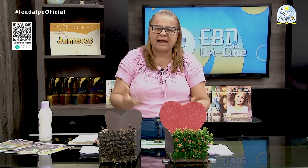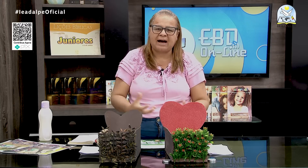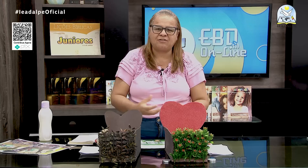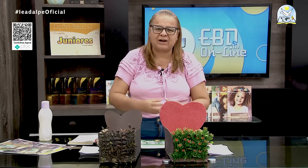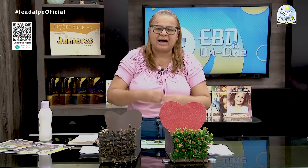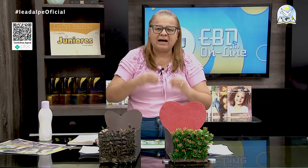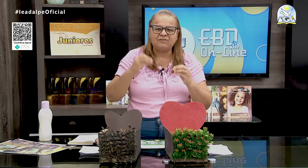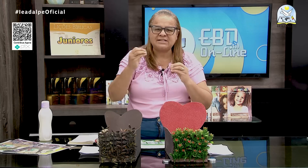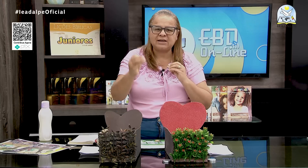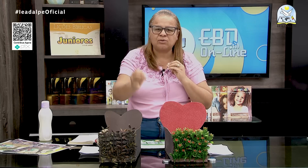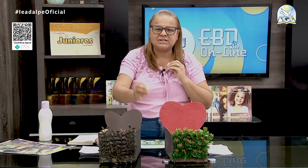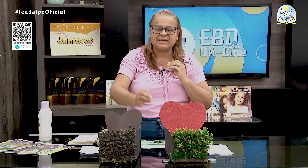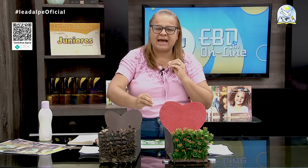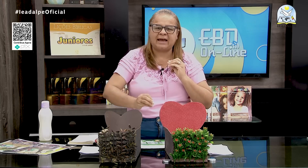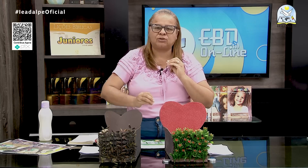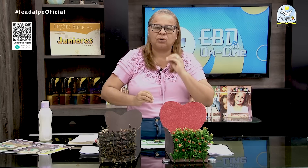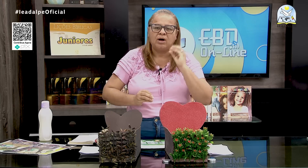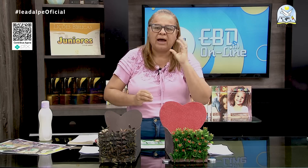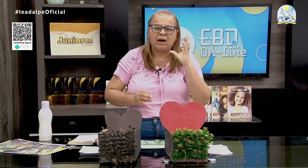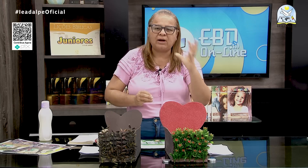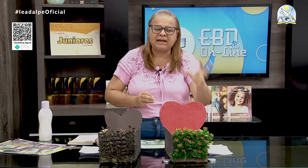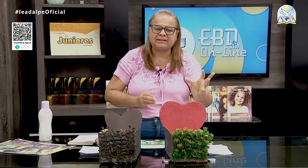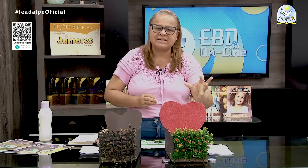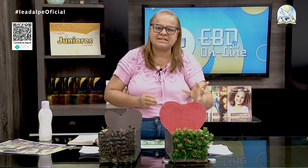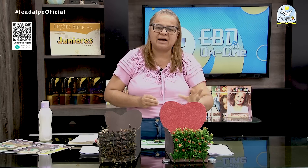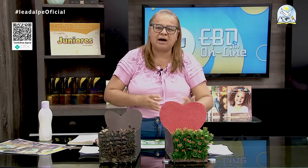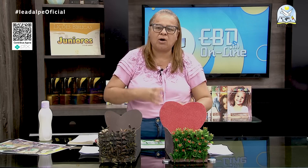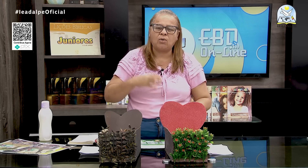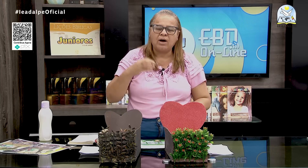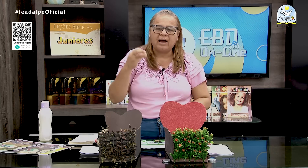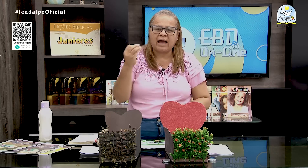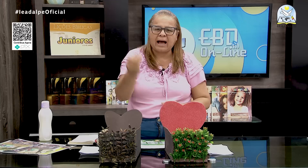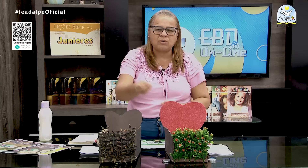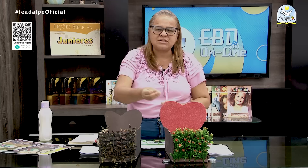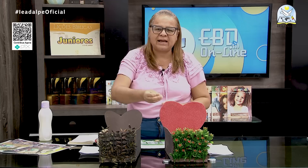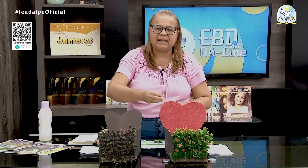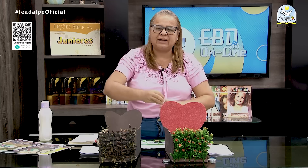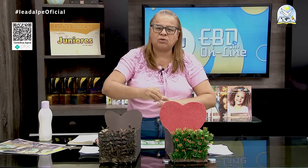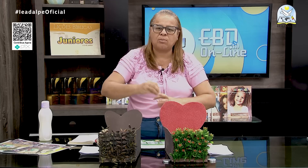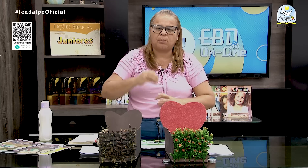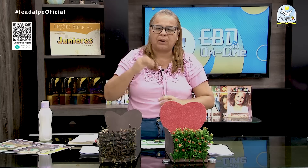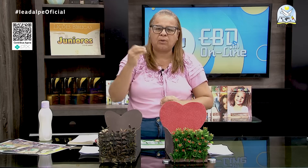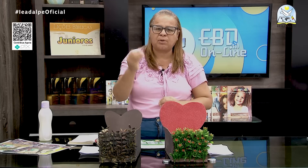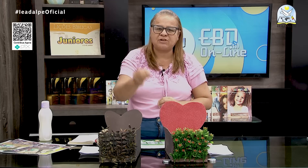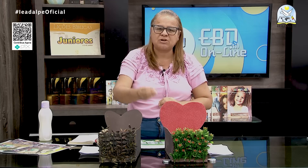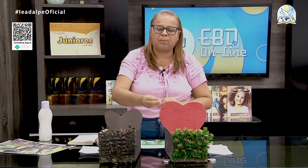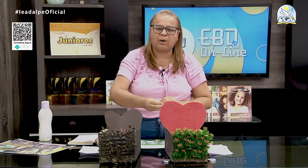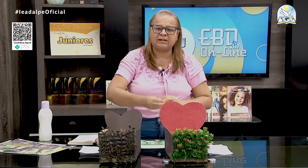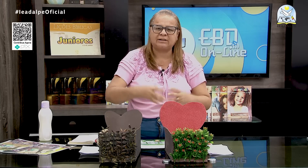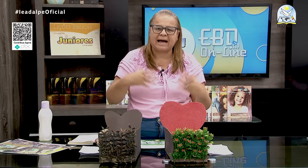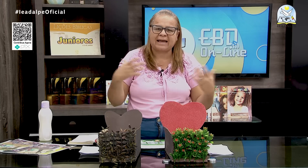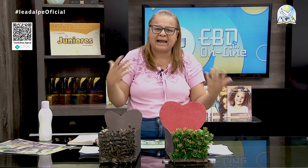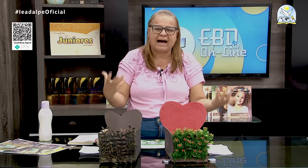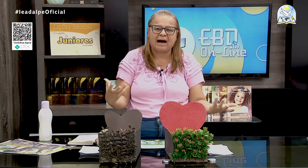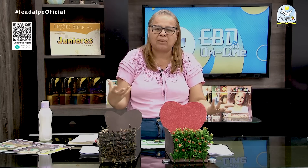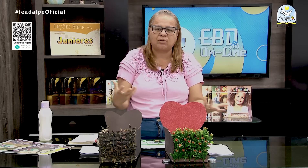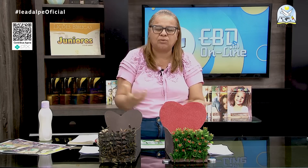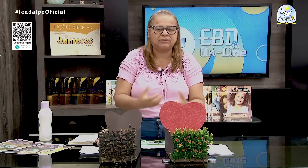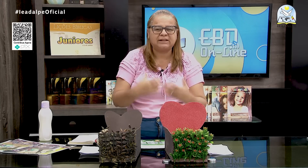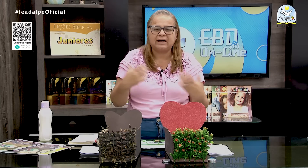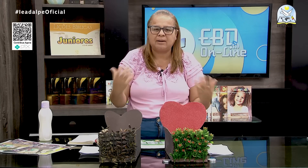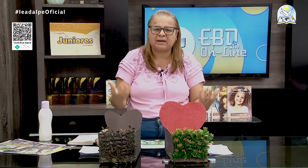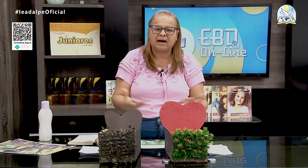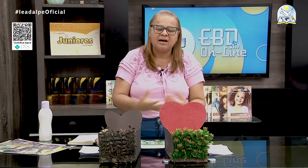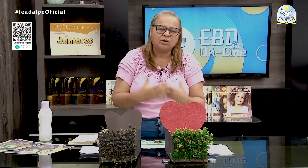palavra Versículo certo é orientação aconselhando como o professor pode dar aquela aula